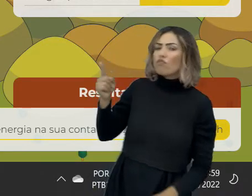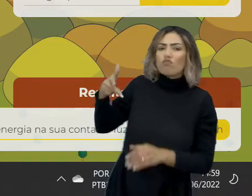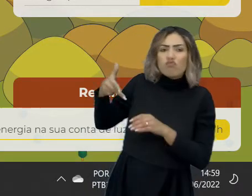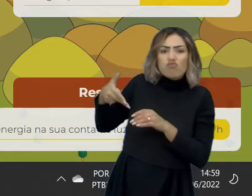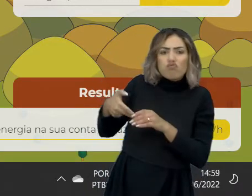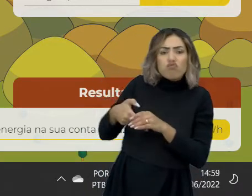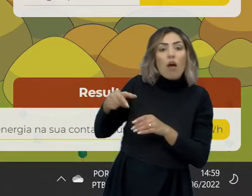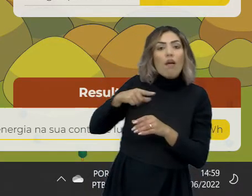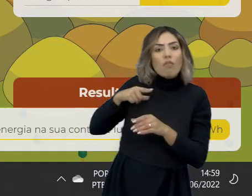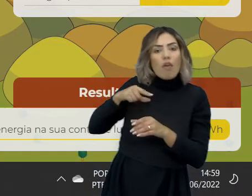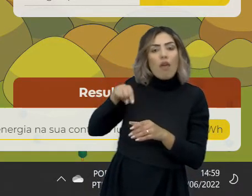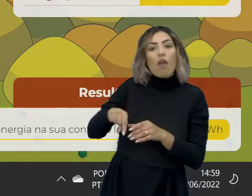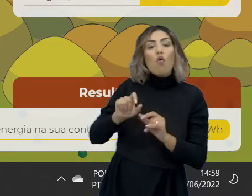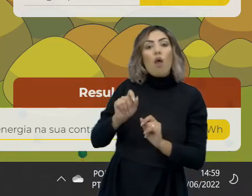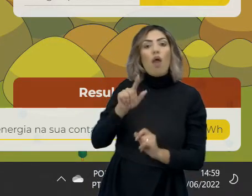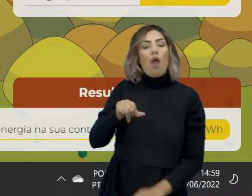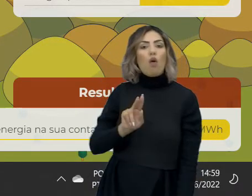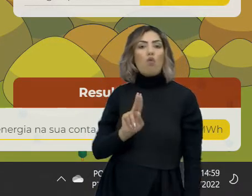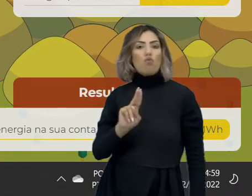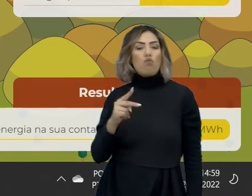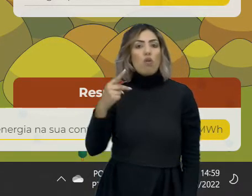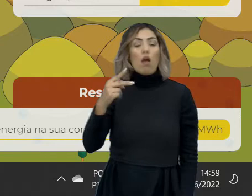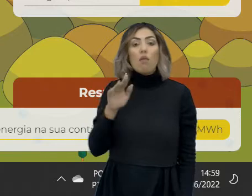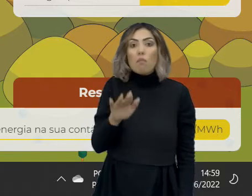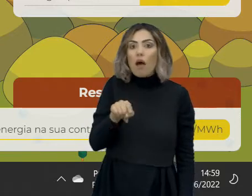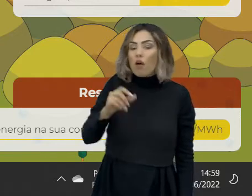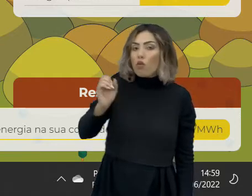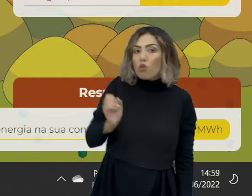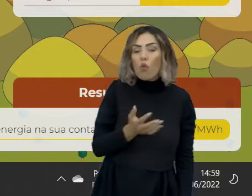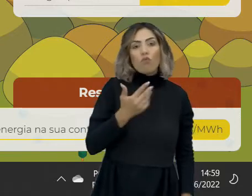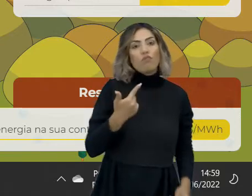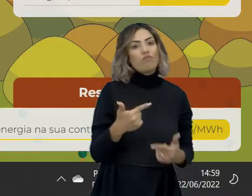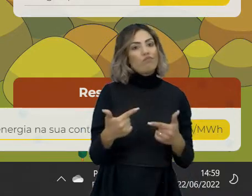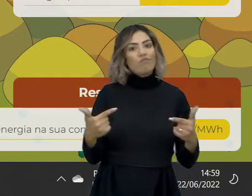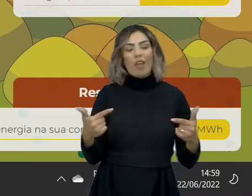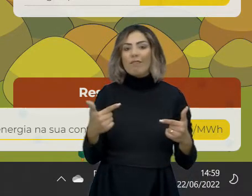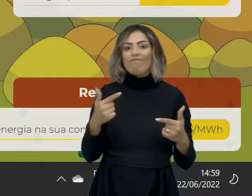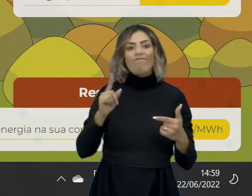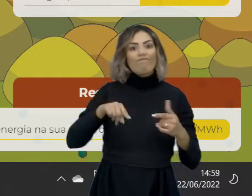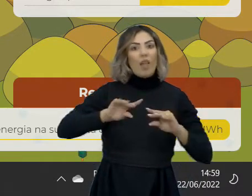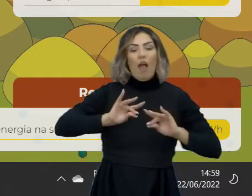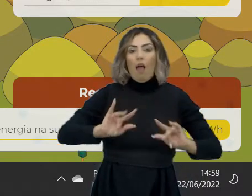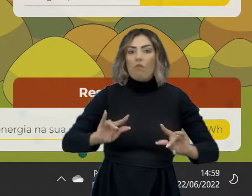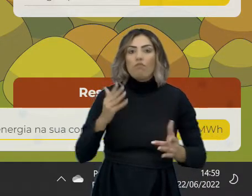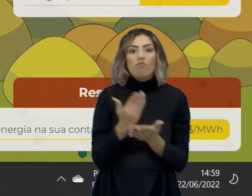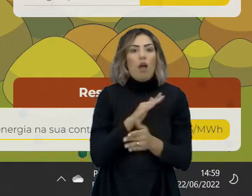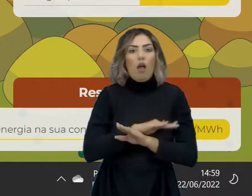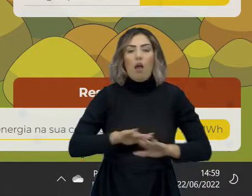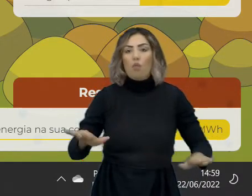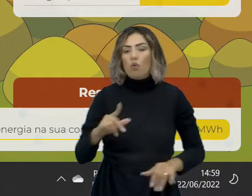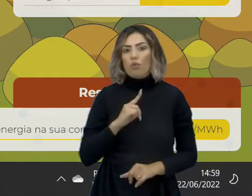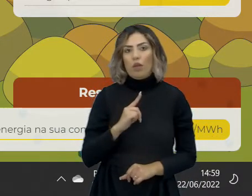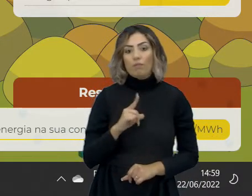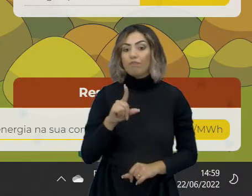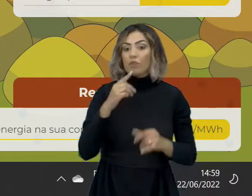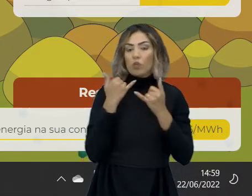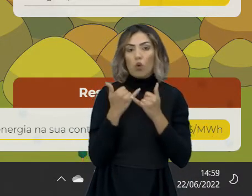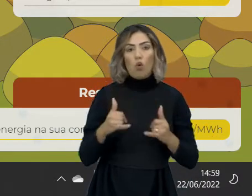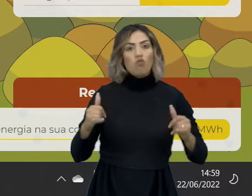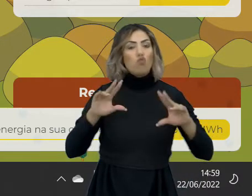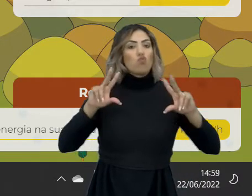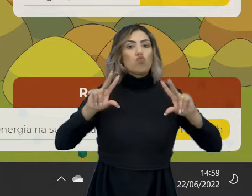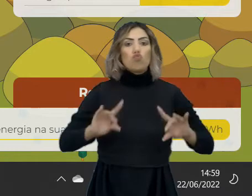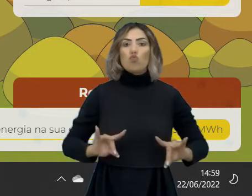combustíveis, e ele não é renovável. Queimou. É feito por reações químicas. E a tecnologia é muito avançada. E isso